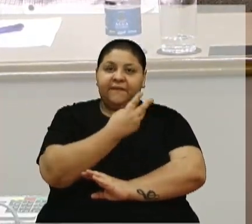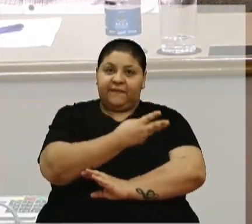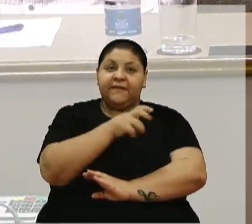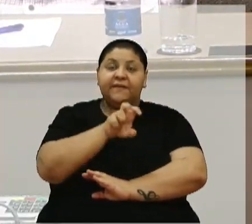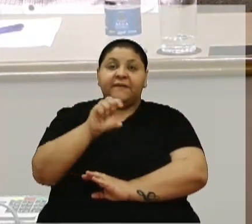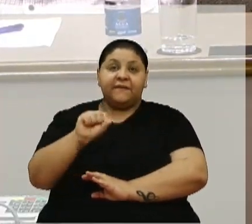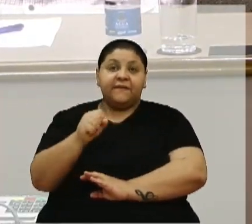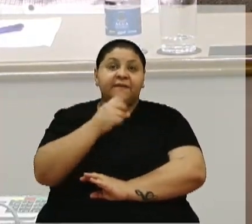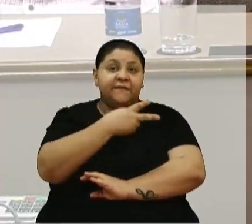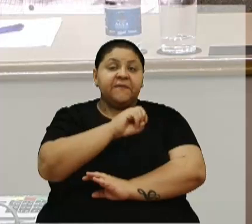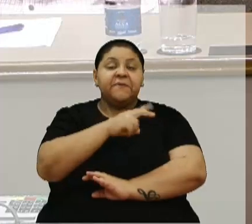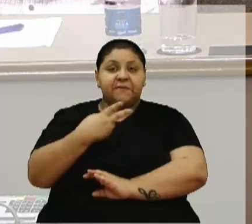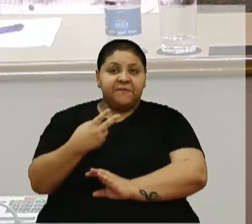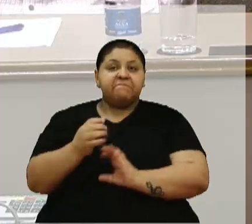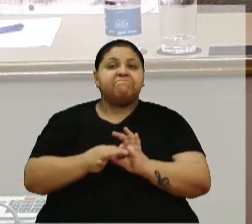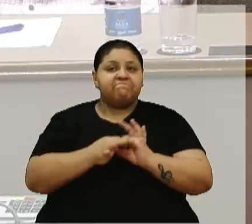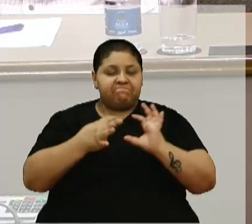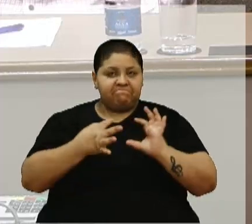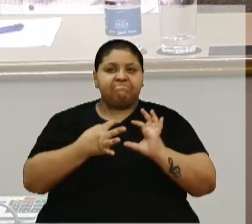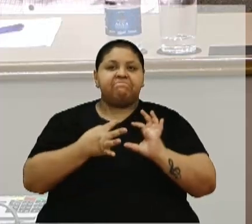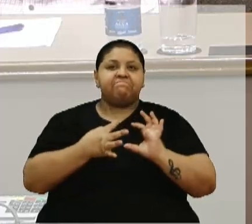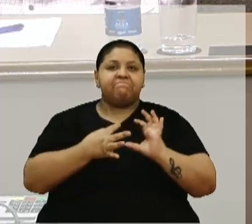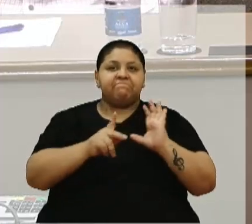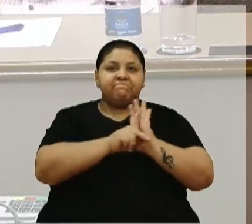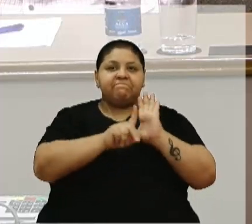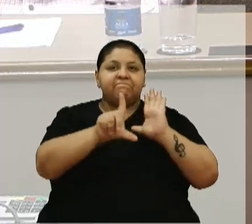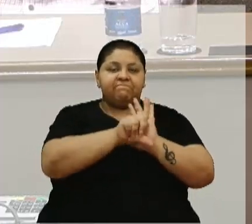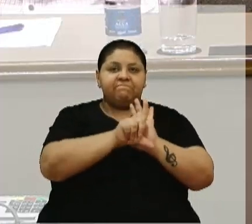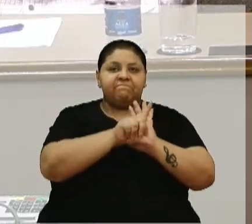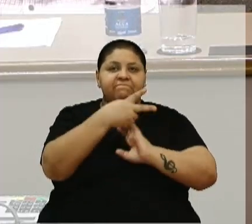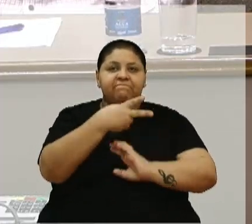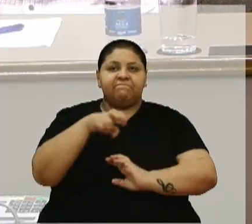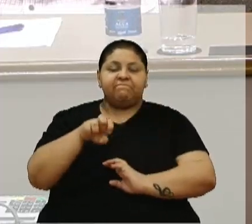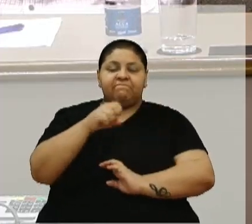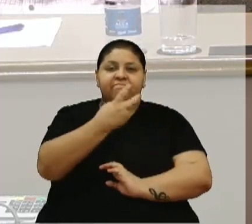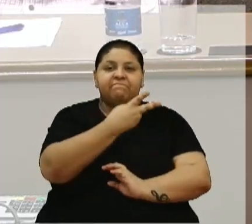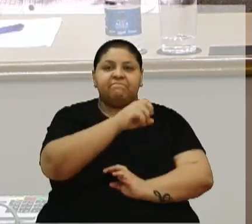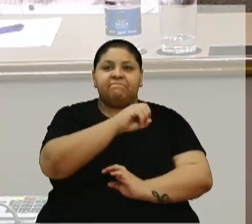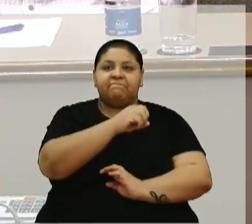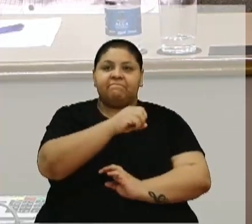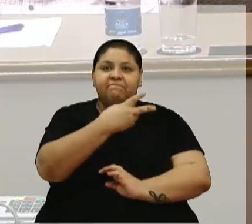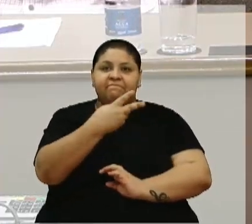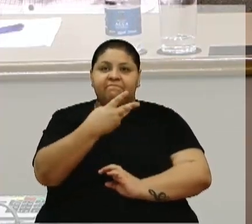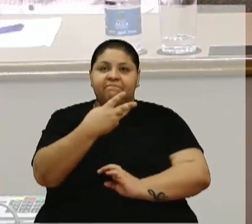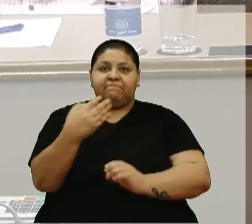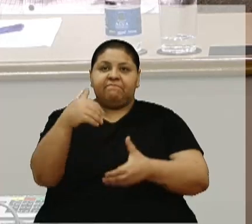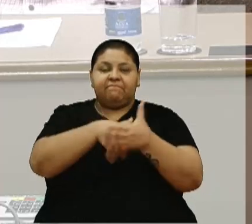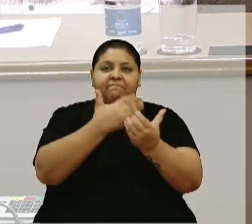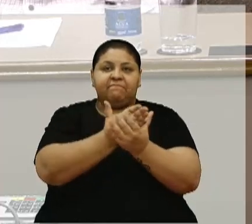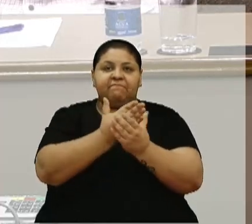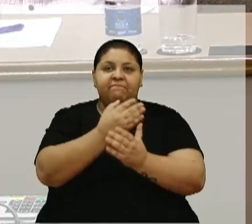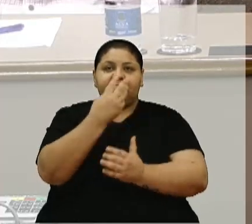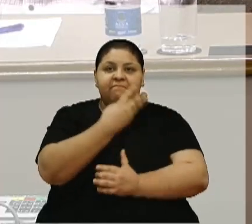358/2024, favorável. Parecer favorável ao projeto de lei número 25/2024, contido no processo